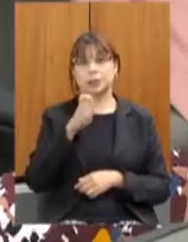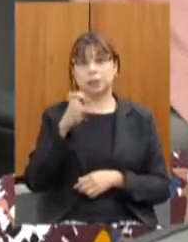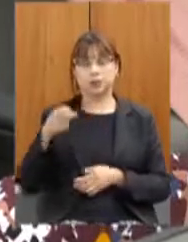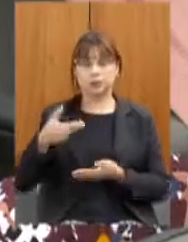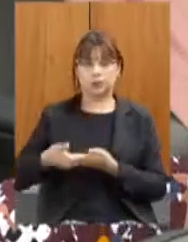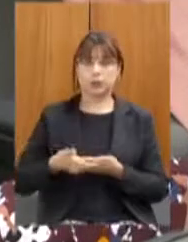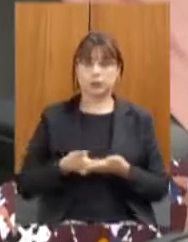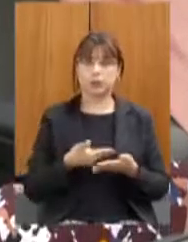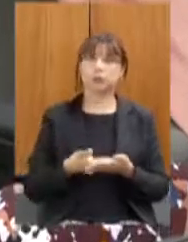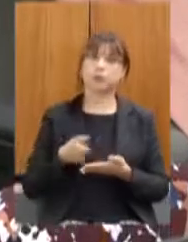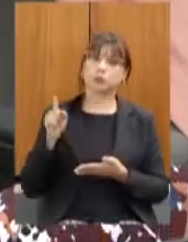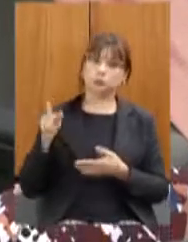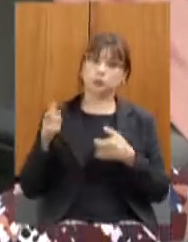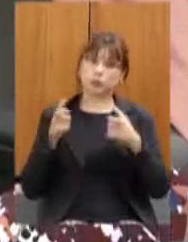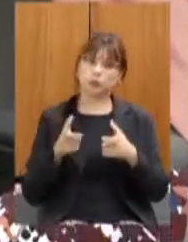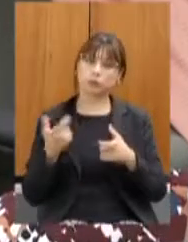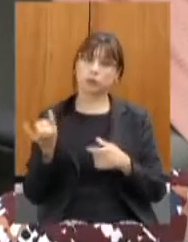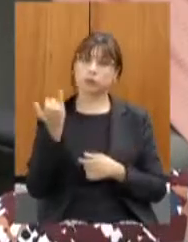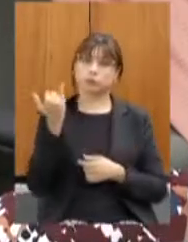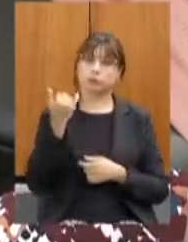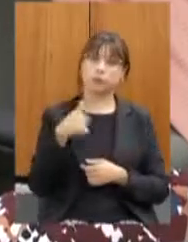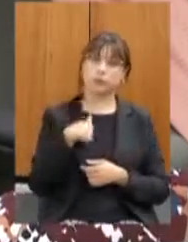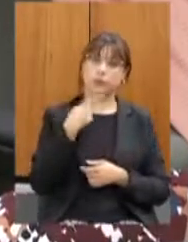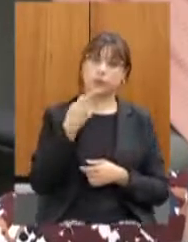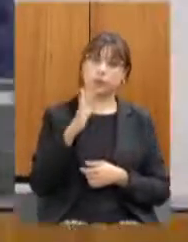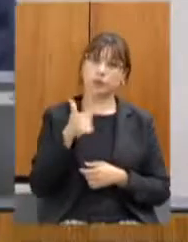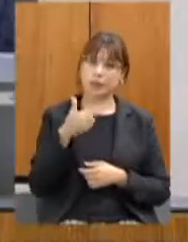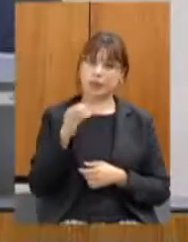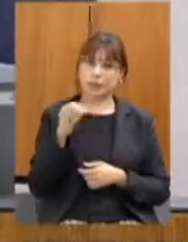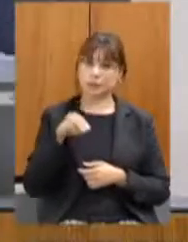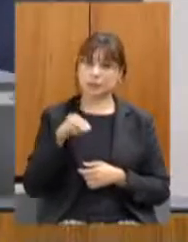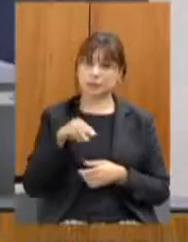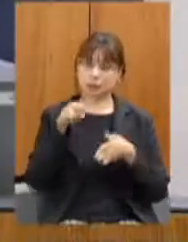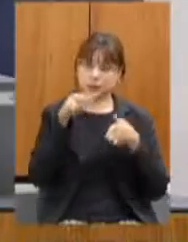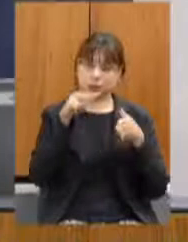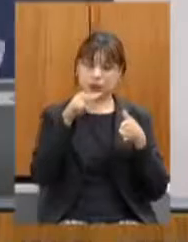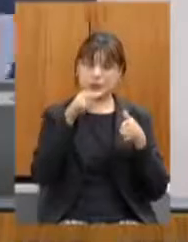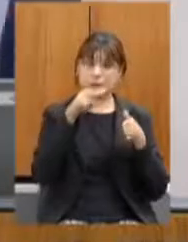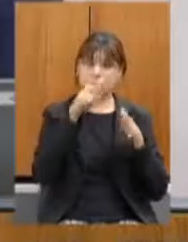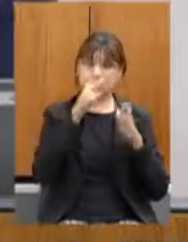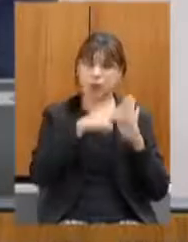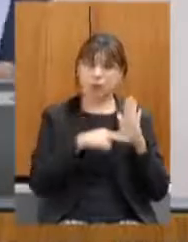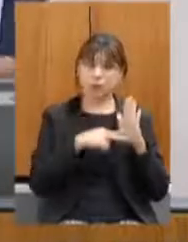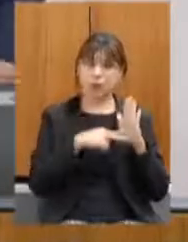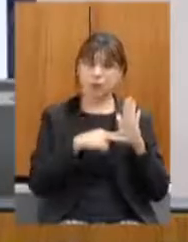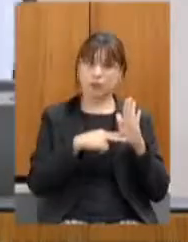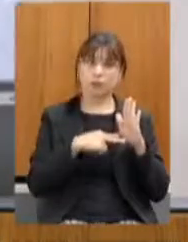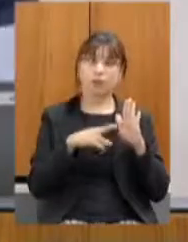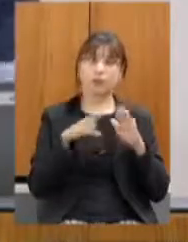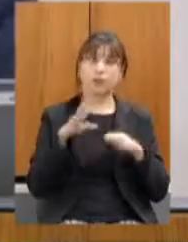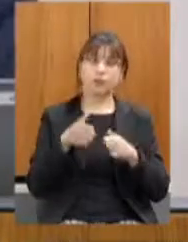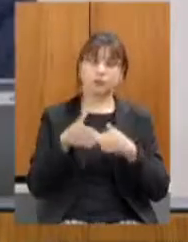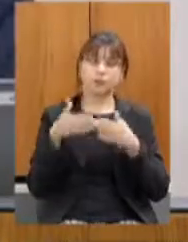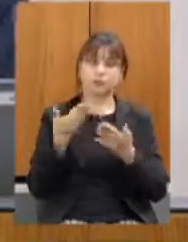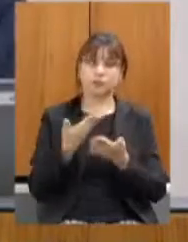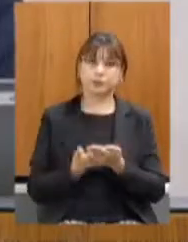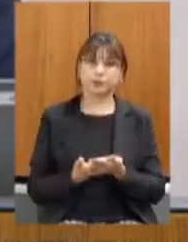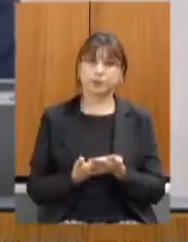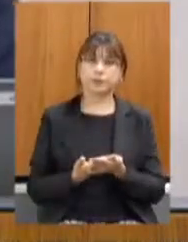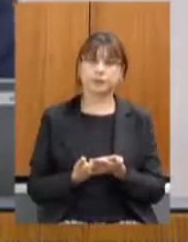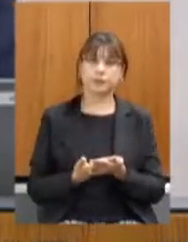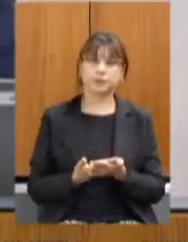referência eu vou tomar uns 10 minutinhos só para poder fazer uma leitura de um requerimento de um físico